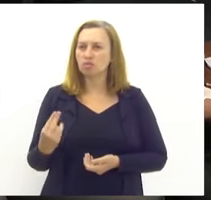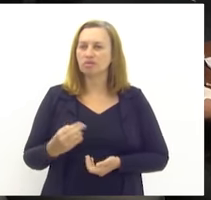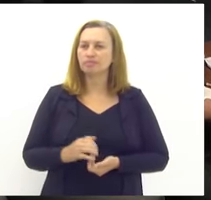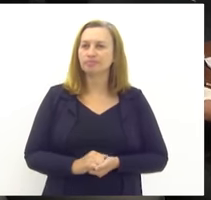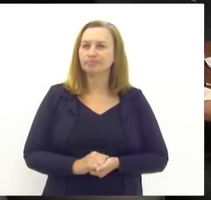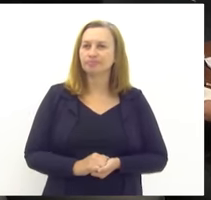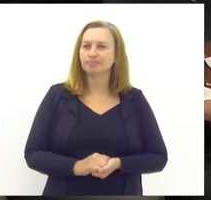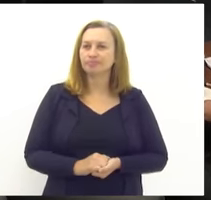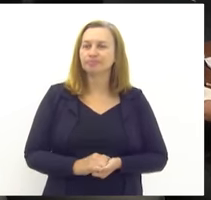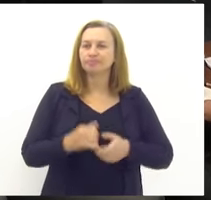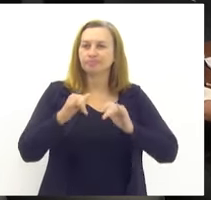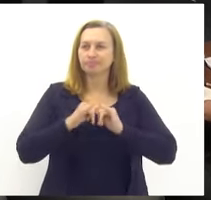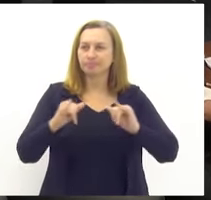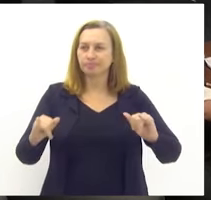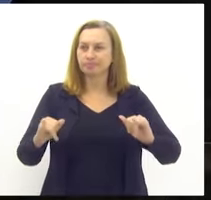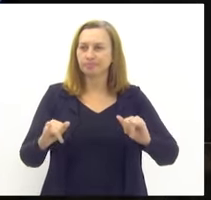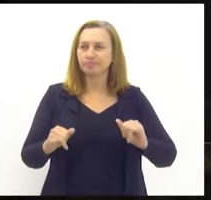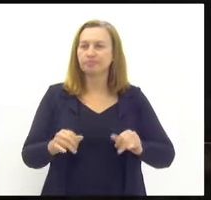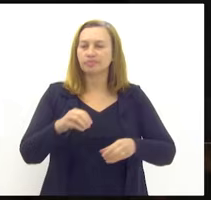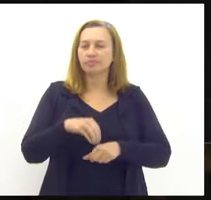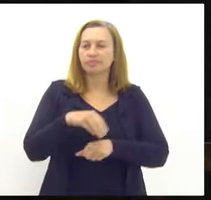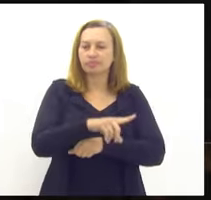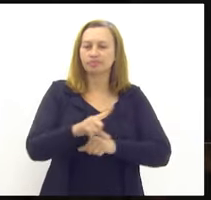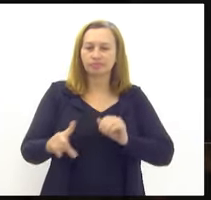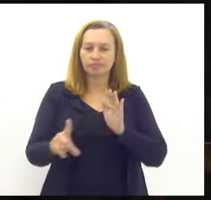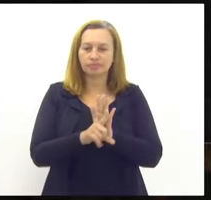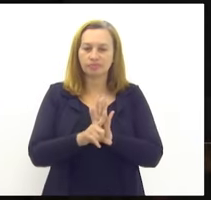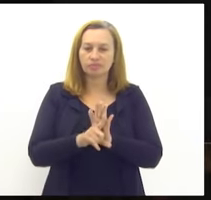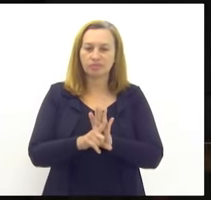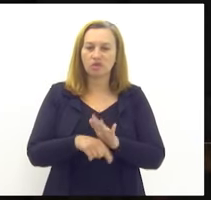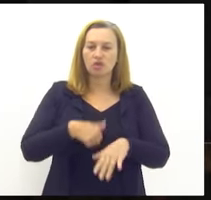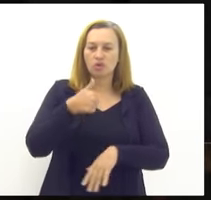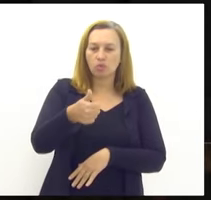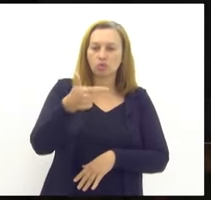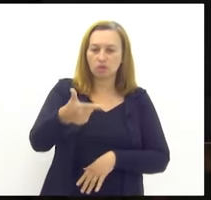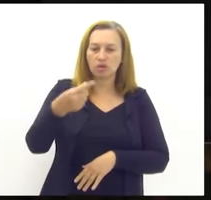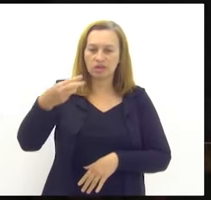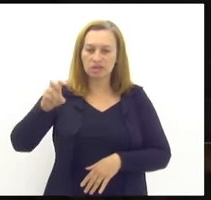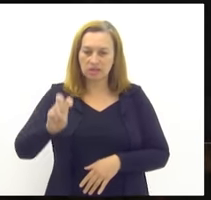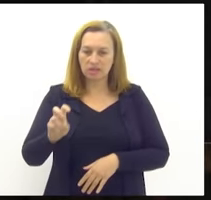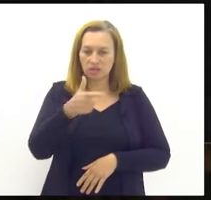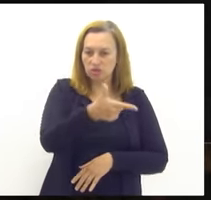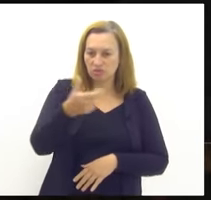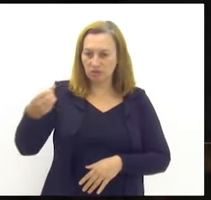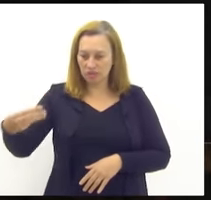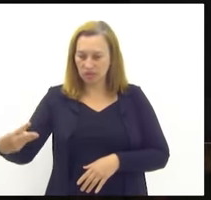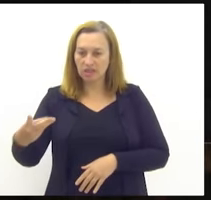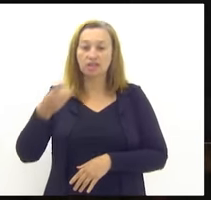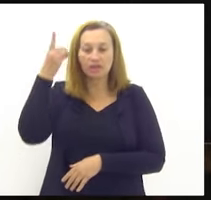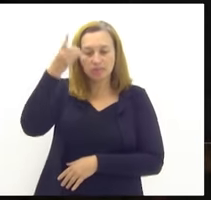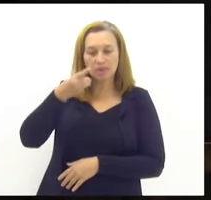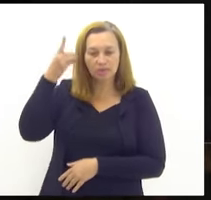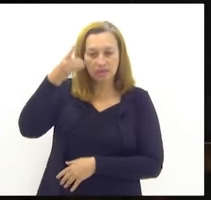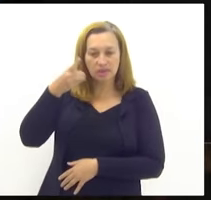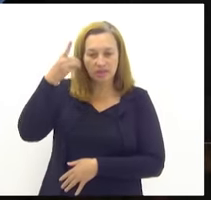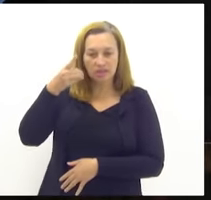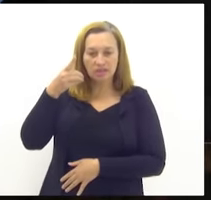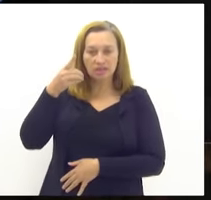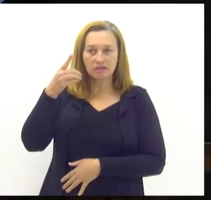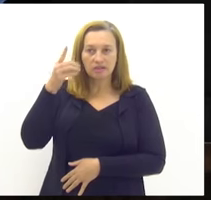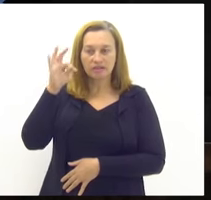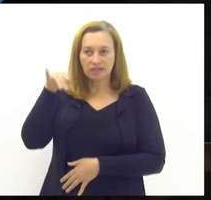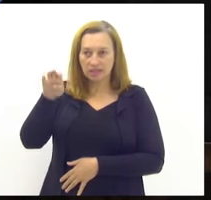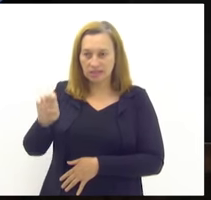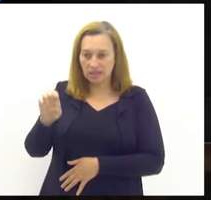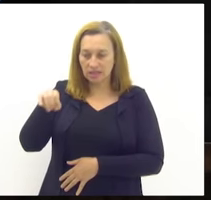Júnior anuncio indicação Legislativa número 12523 de autoria da deputada Franciane